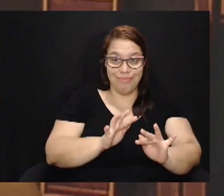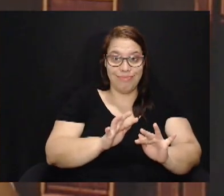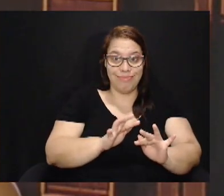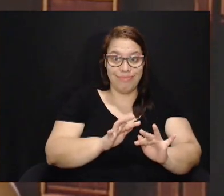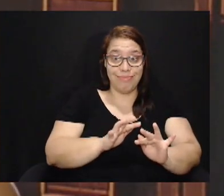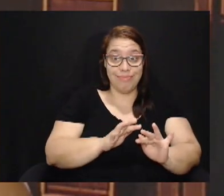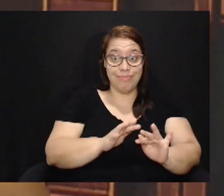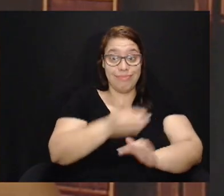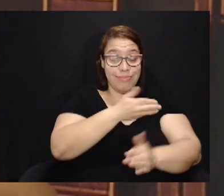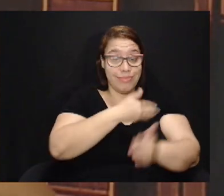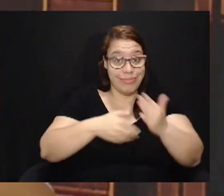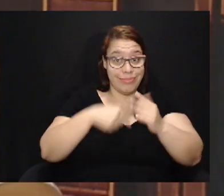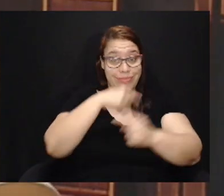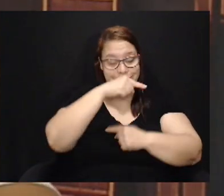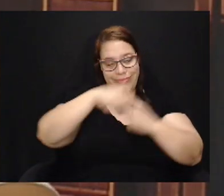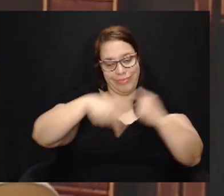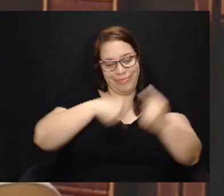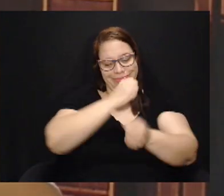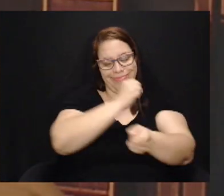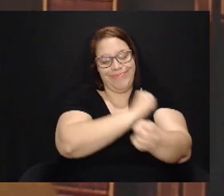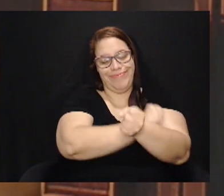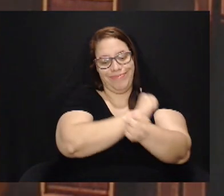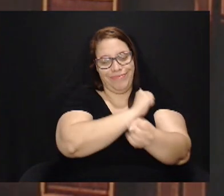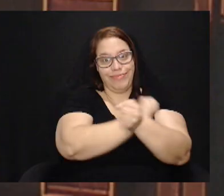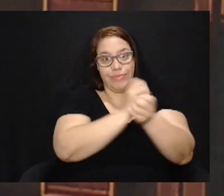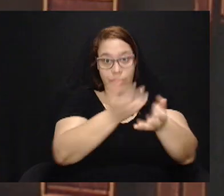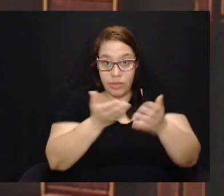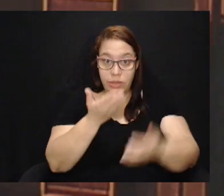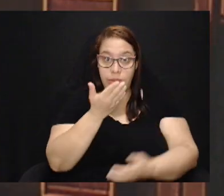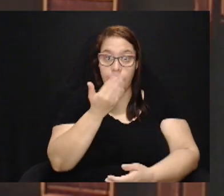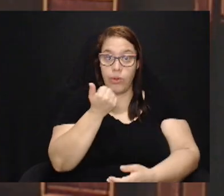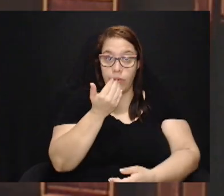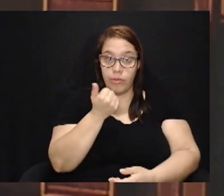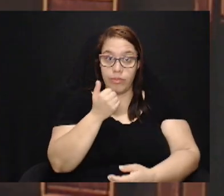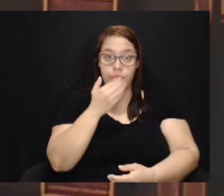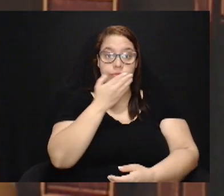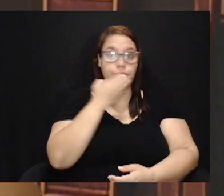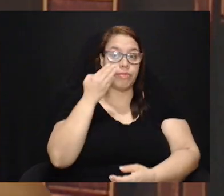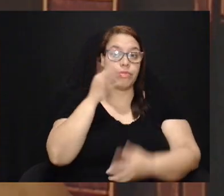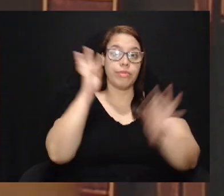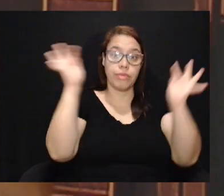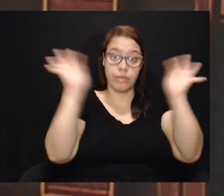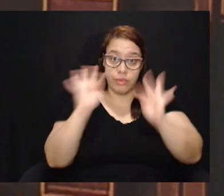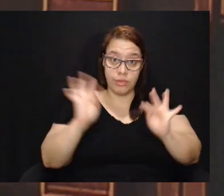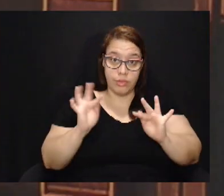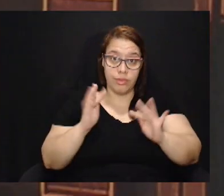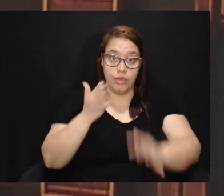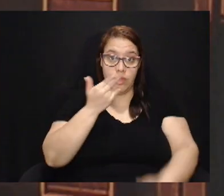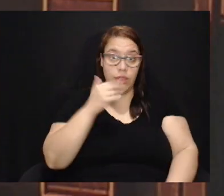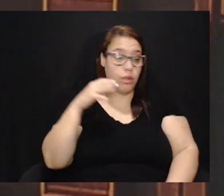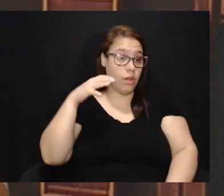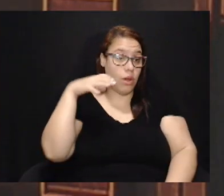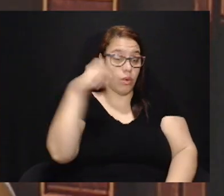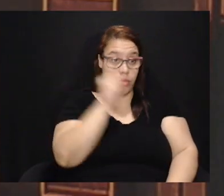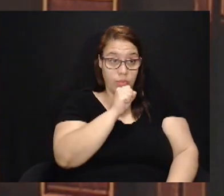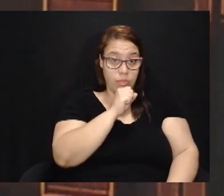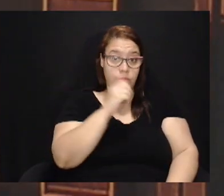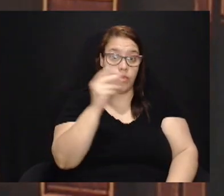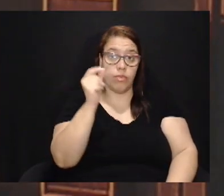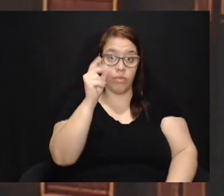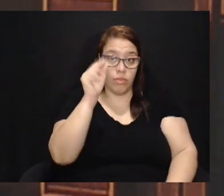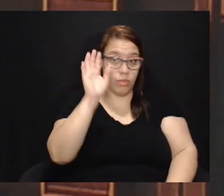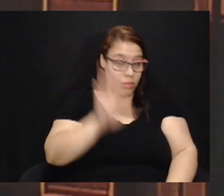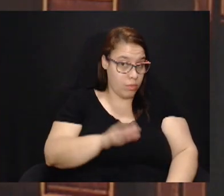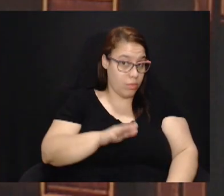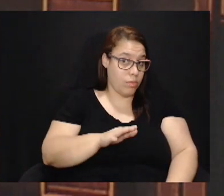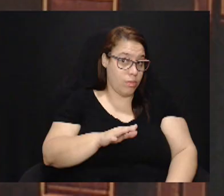ciclo vicioso. A pessoa quer comer açúcar porque ela quer ficar feliz, é um alimento rápido, barato. E o que esse relatório